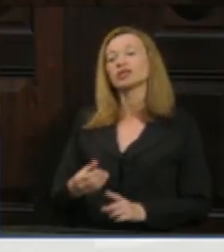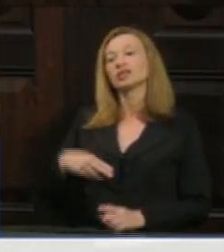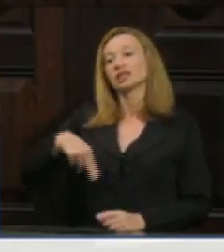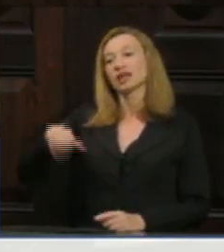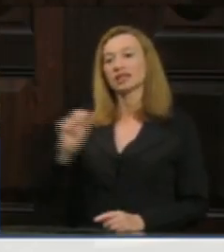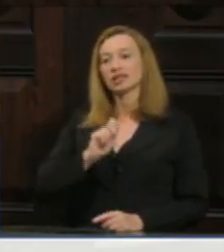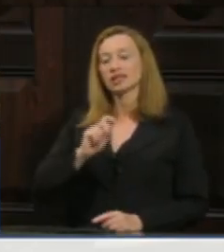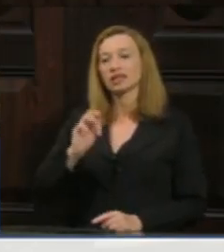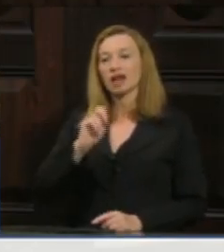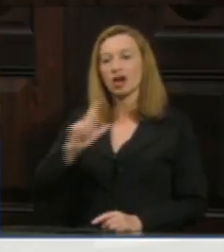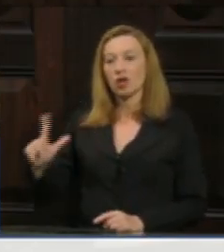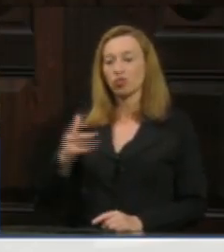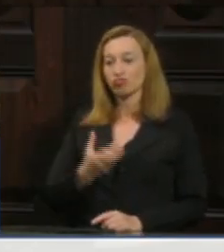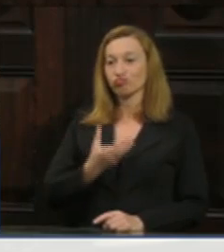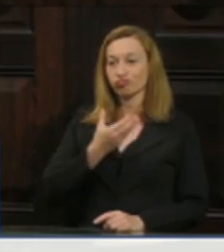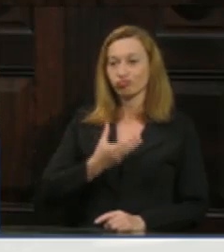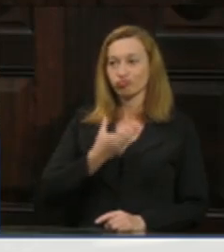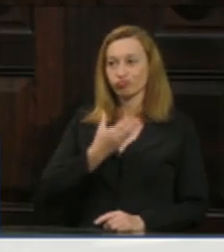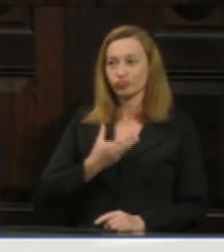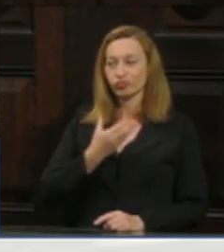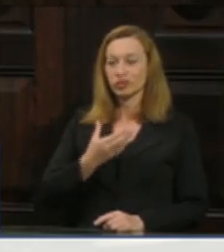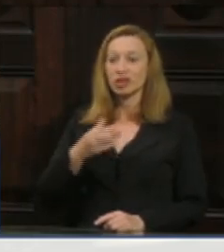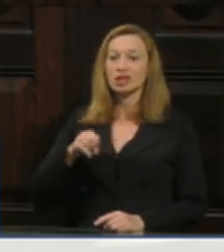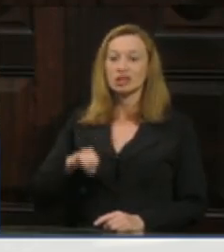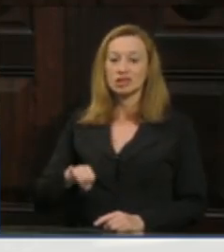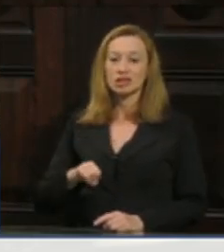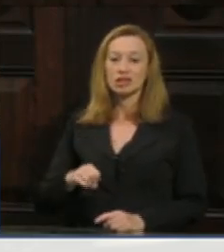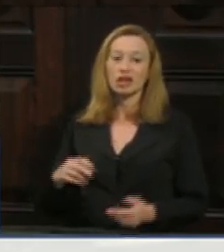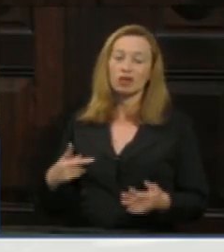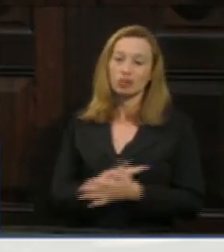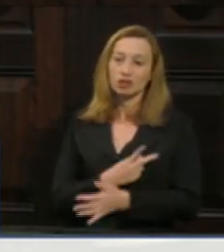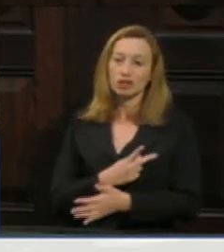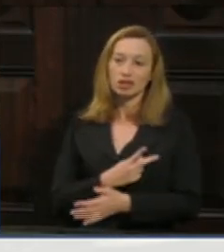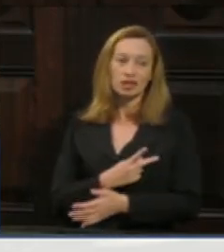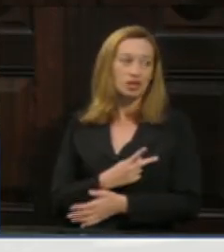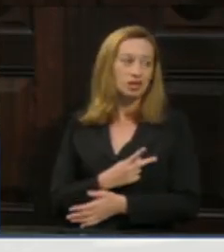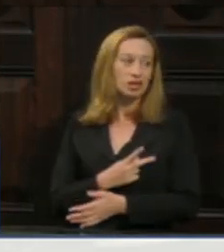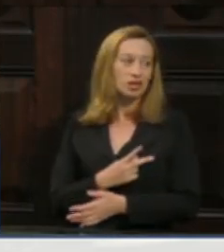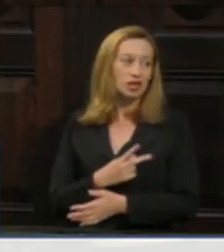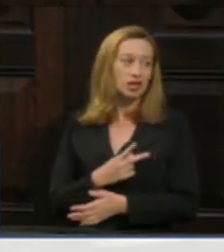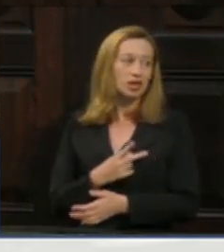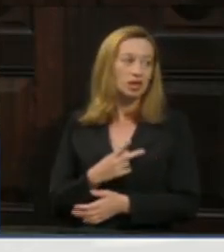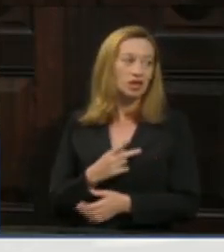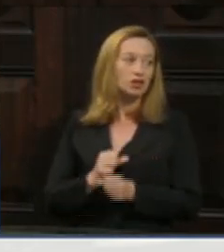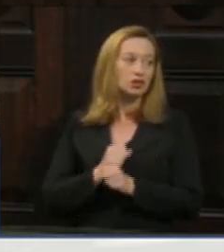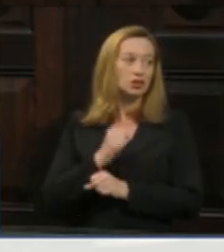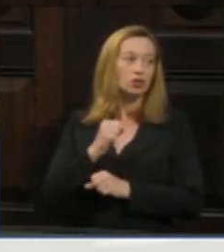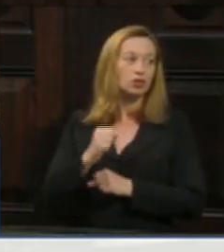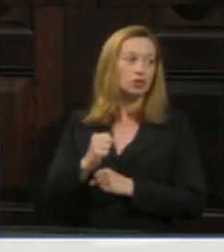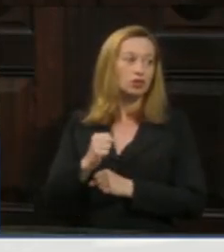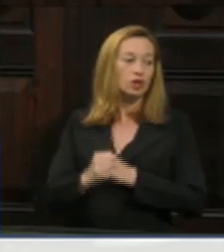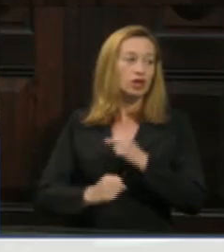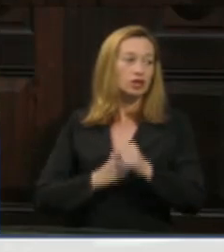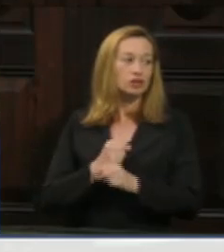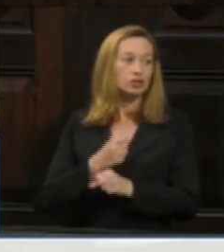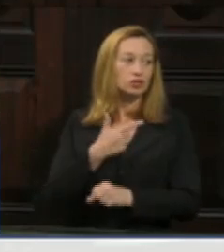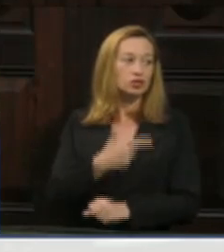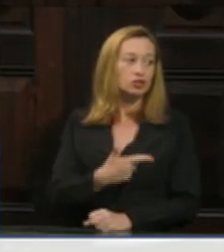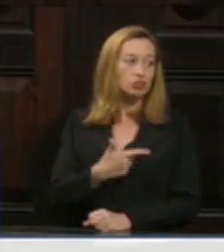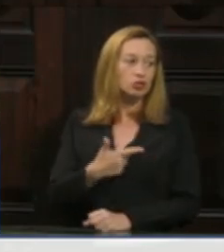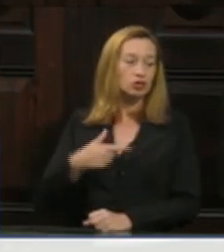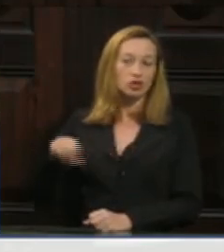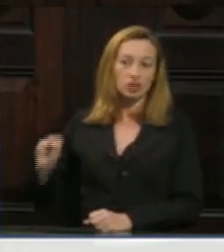Quando sabemos que pelo menos um ex-chefe do